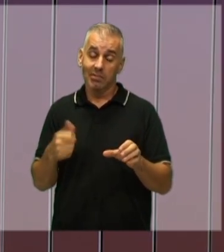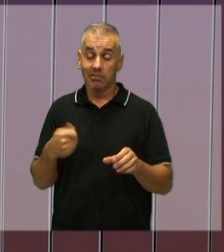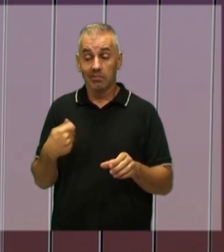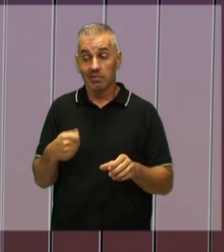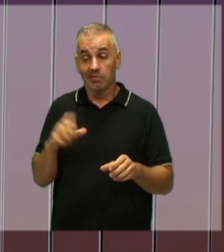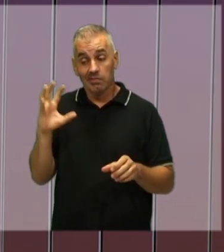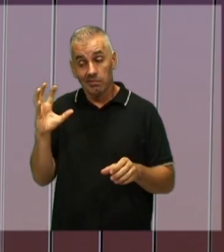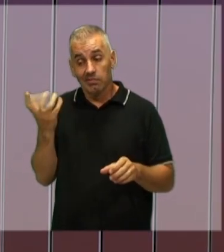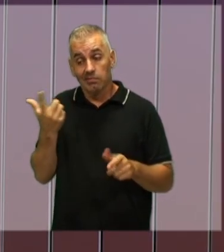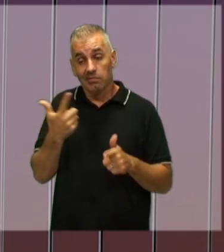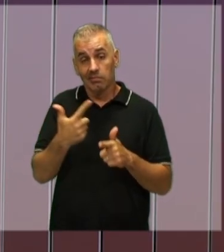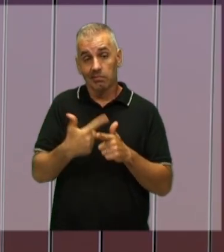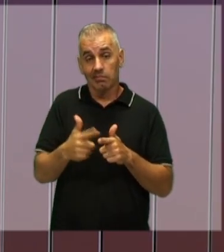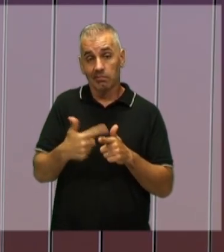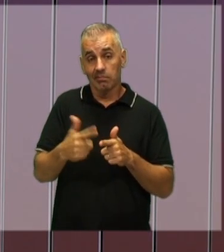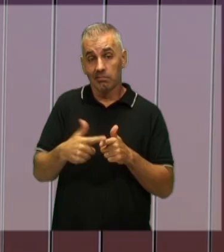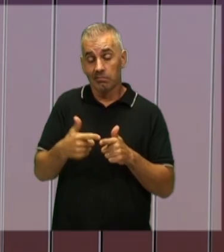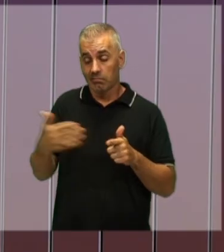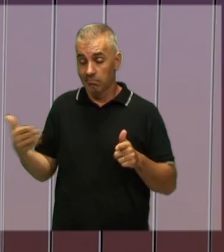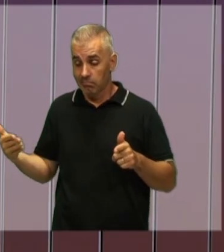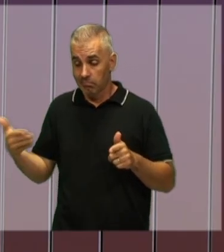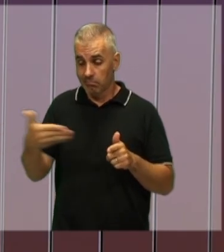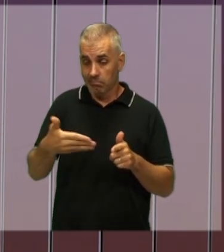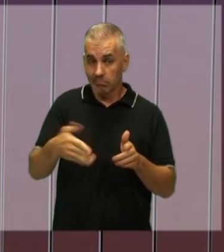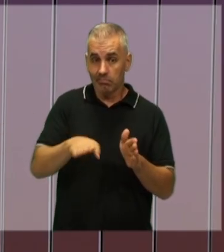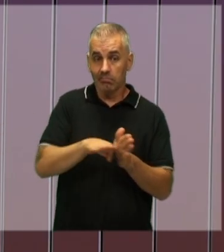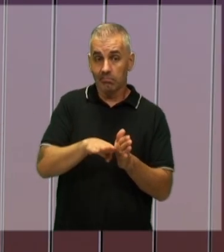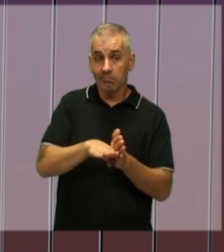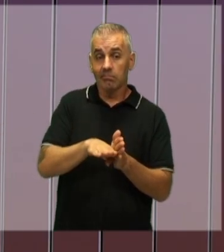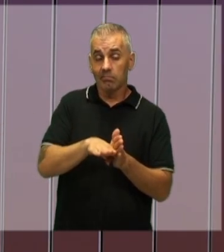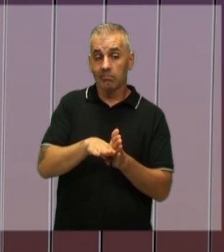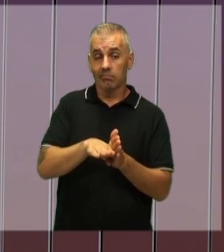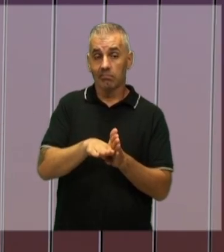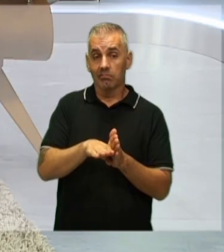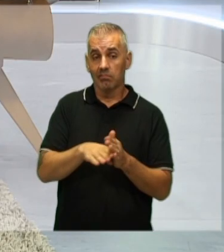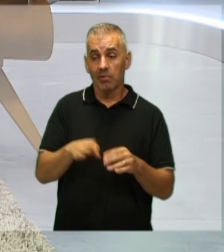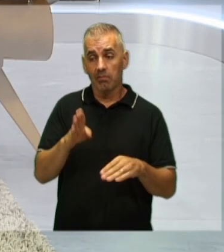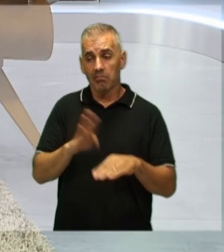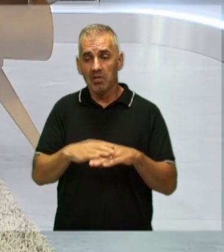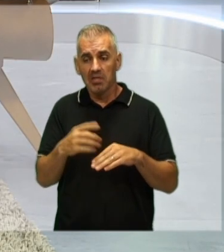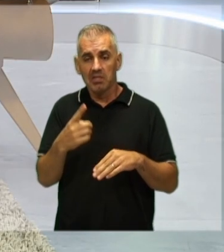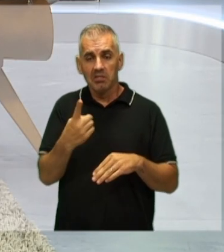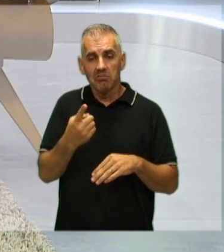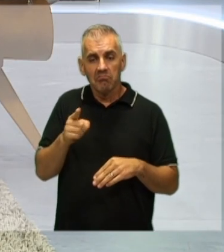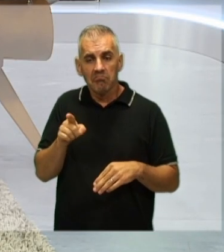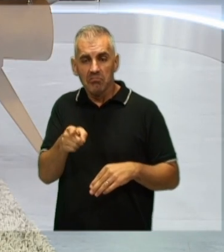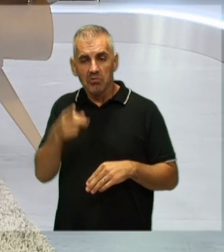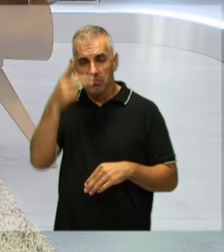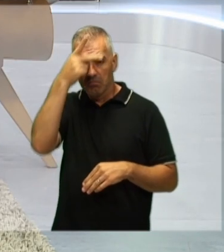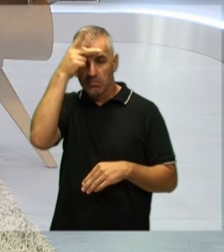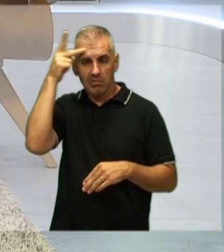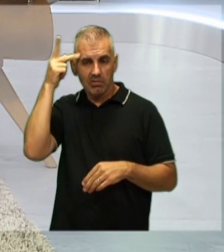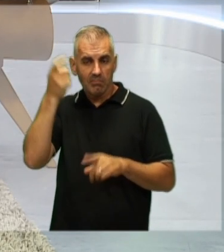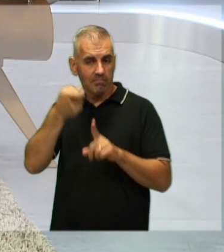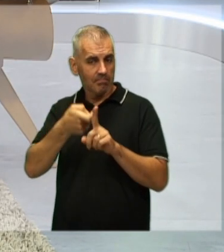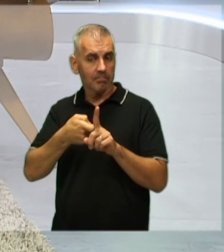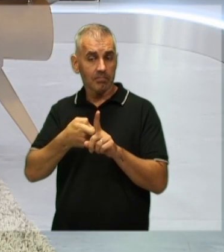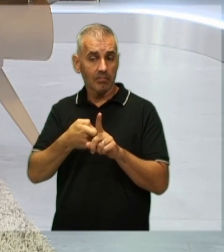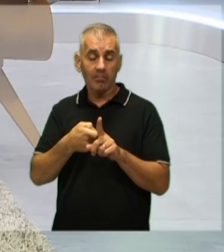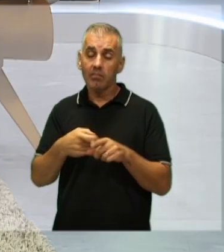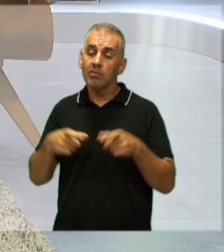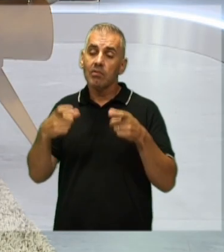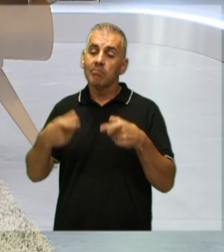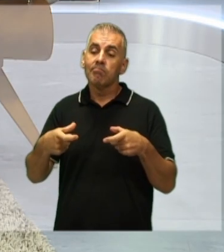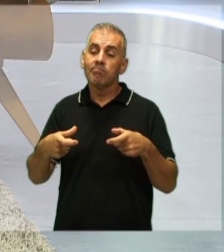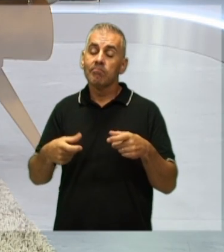problema. Desembarca aqui mais de 1.000 pessoas por mês, né, ou quase 1.000 pessoas mensal. Então, e onde é que a gente vai colocar esse